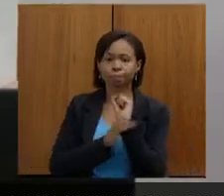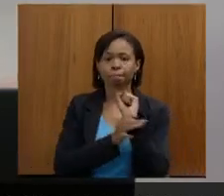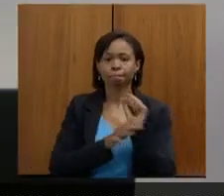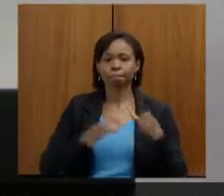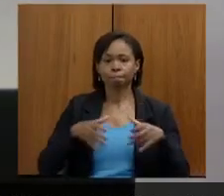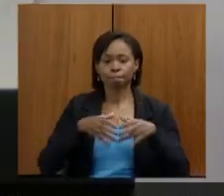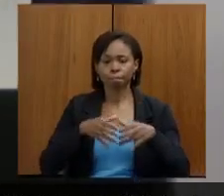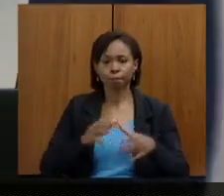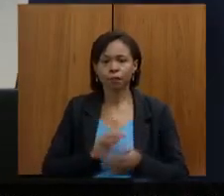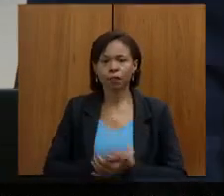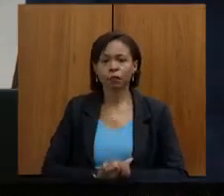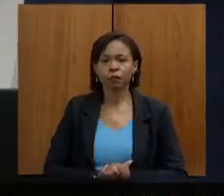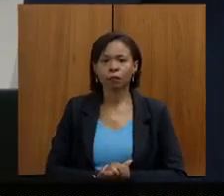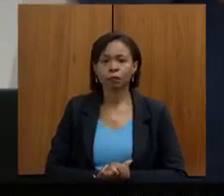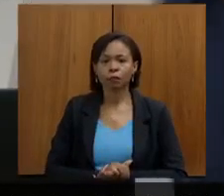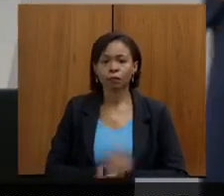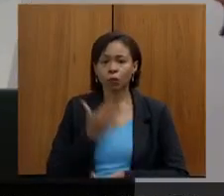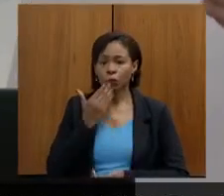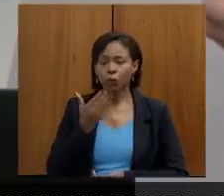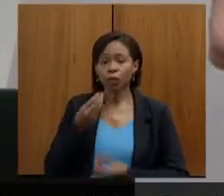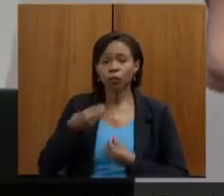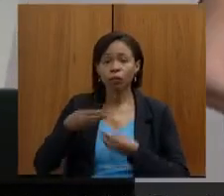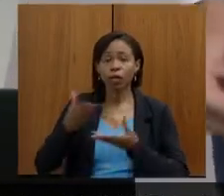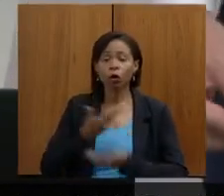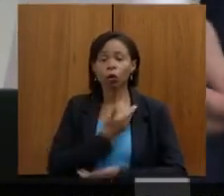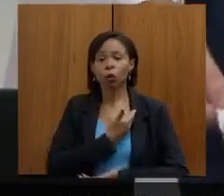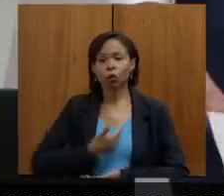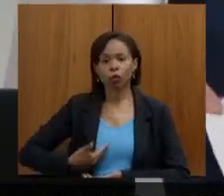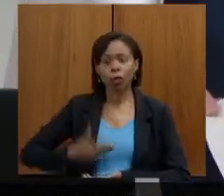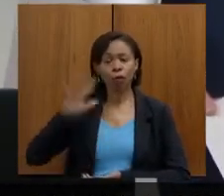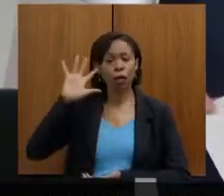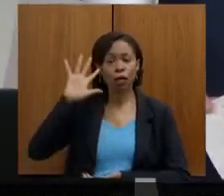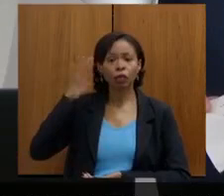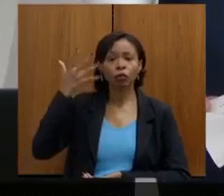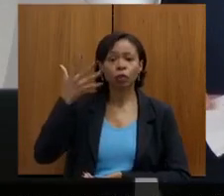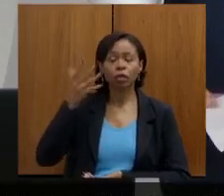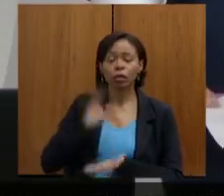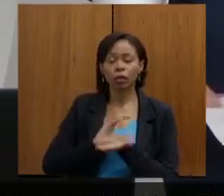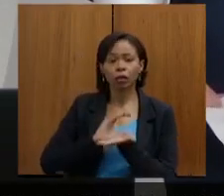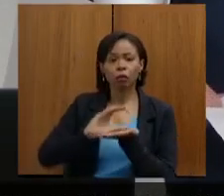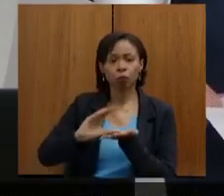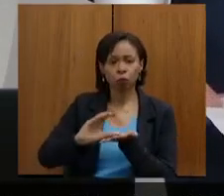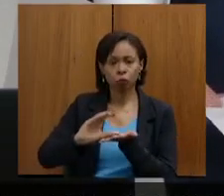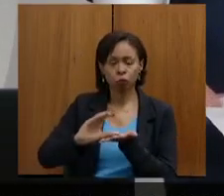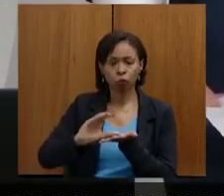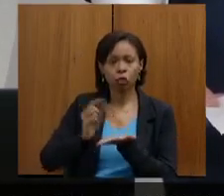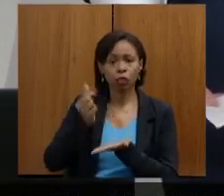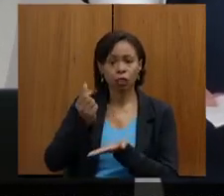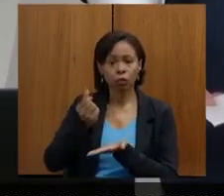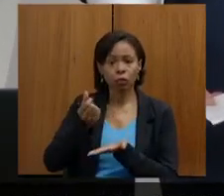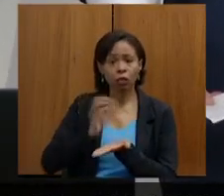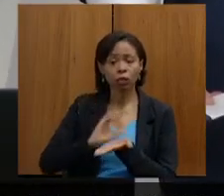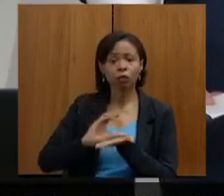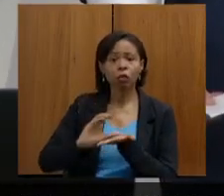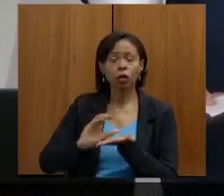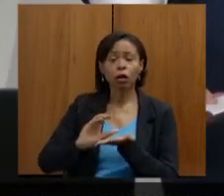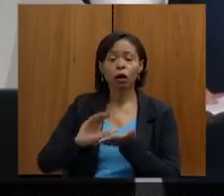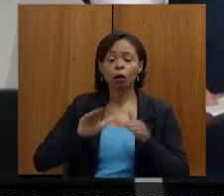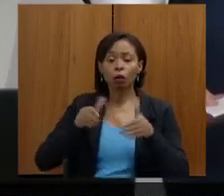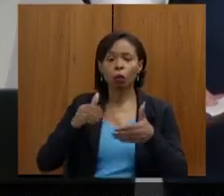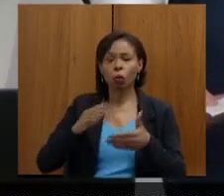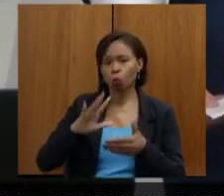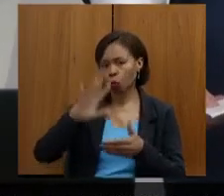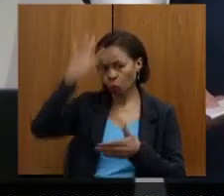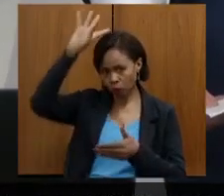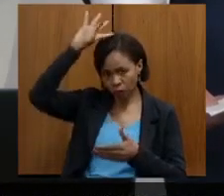de Segurança Pública também o requerimento será encaminhado ao Governador status de previdência para destinar recursos financeiros e investimentos ao Corpo de